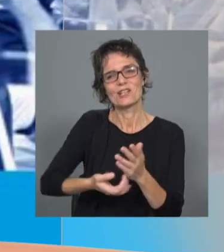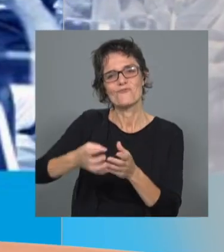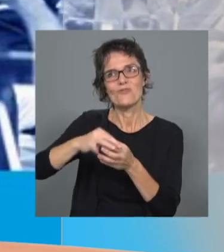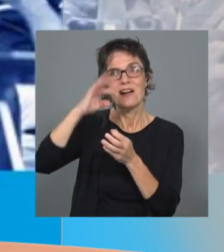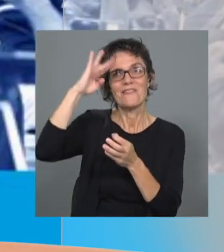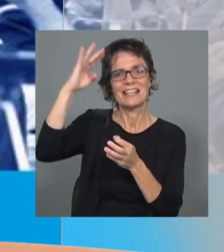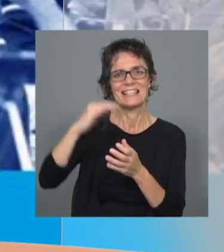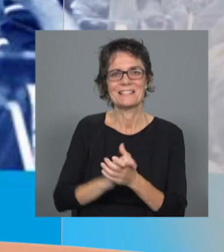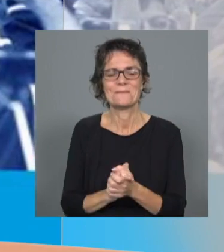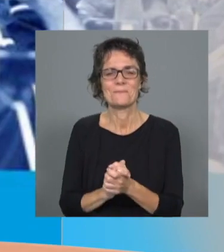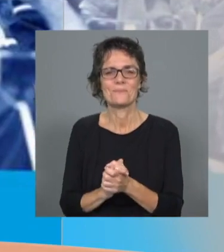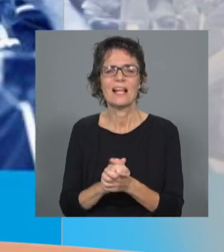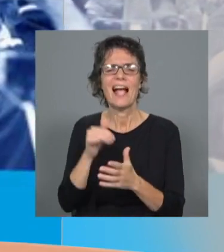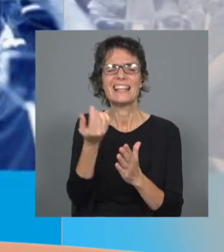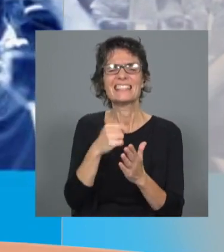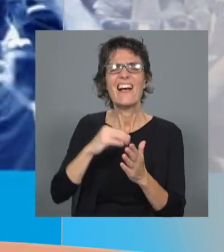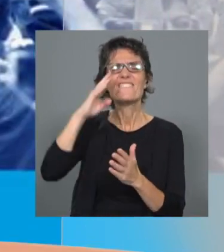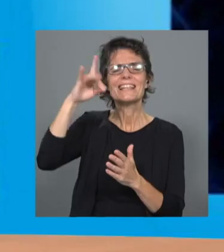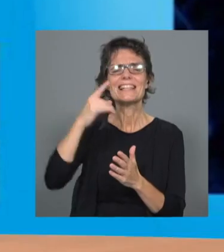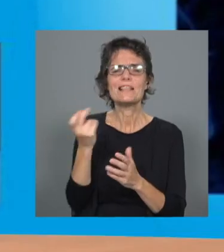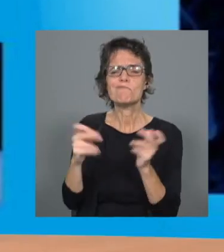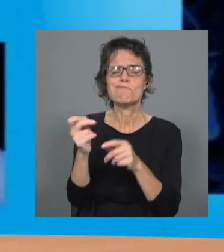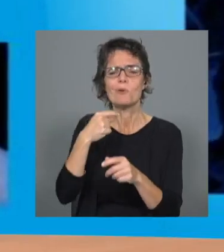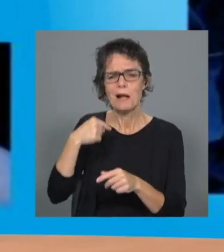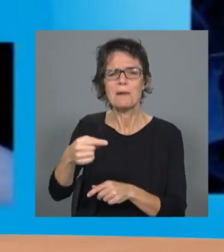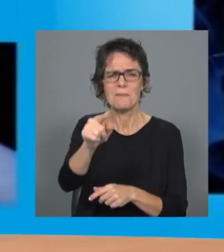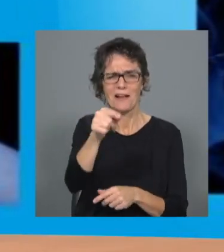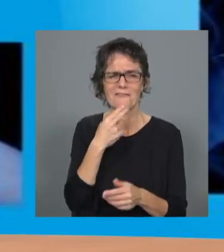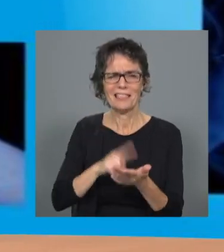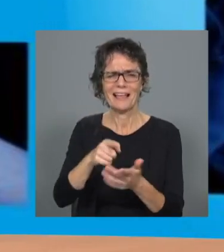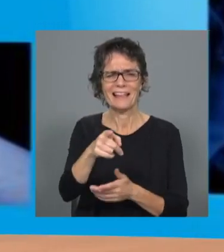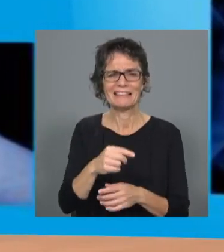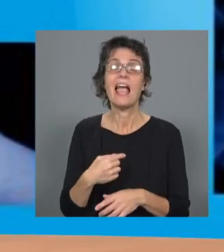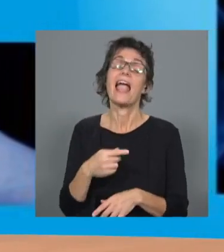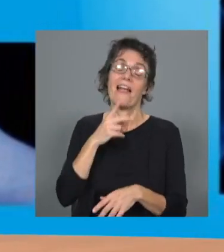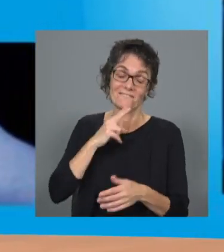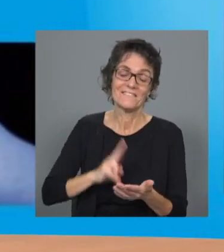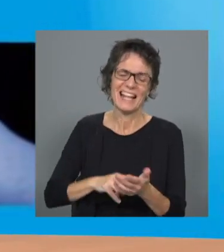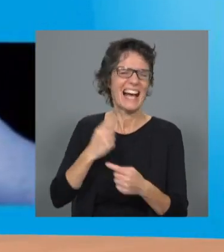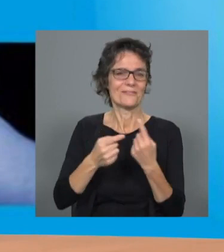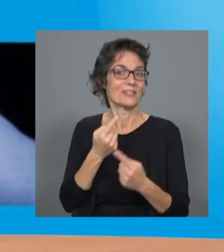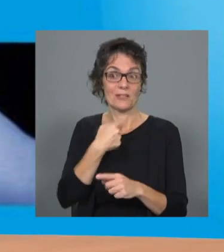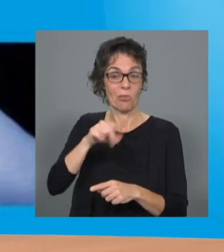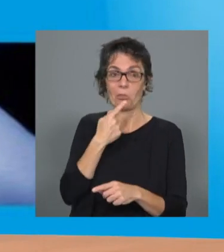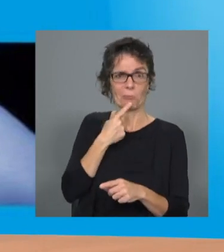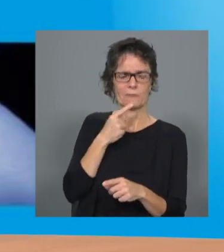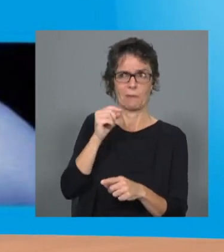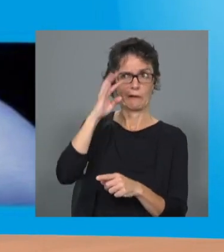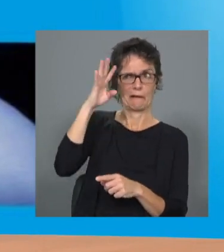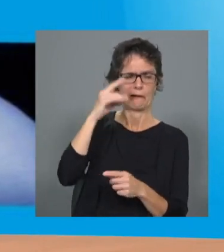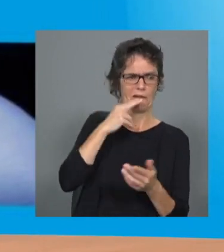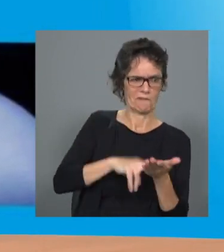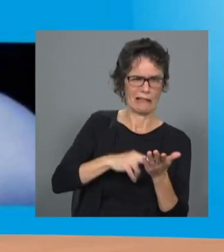fantasia é aquilo que nos acontece todos os dias. Exatamente, às vezes com alguma dificuldade às vezes de distinguirmos exatamente a